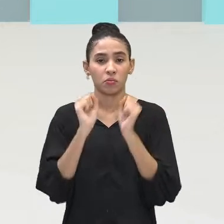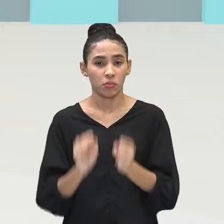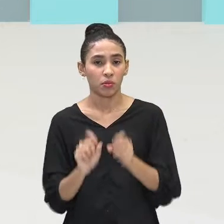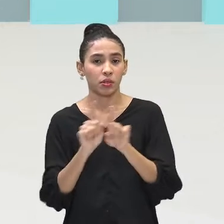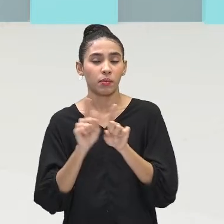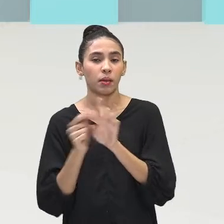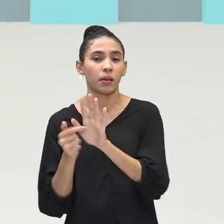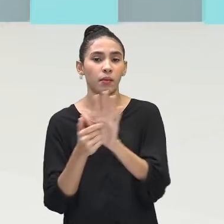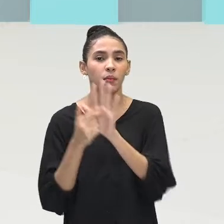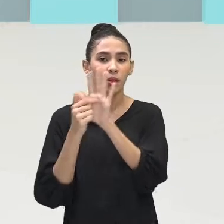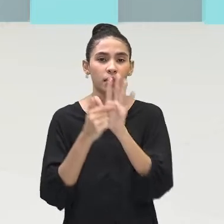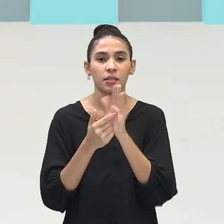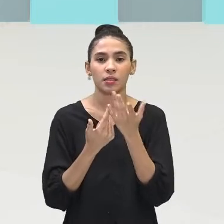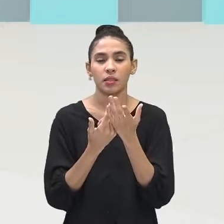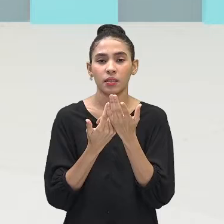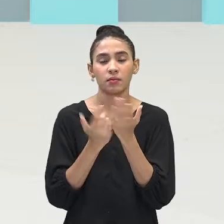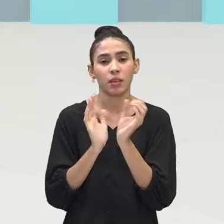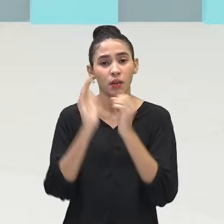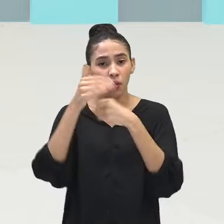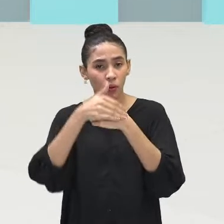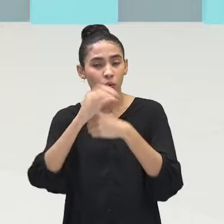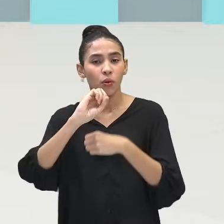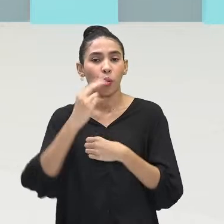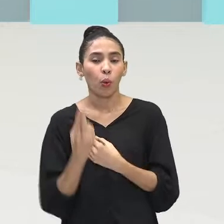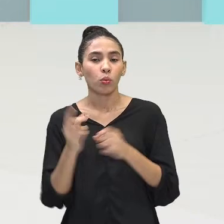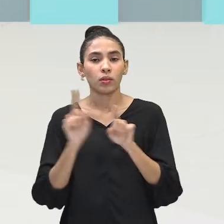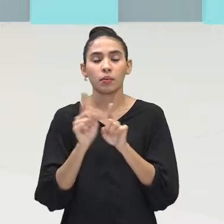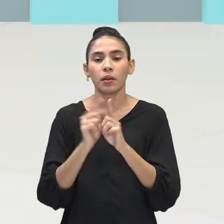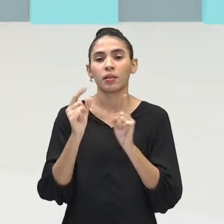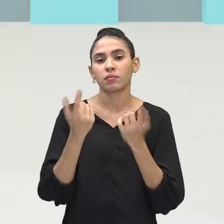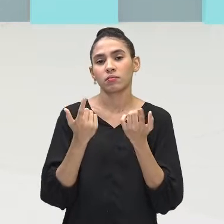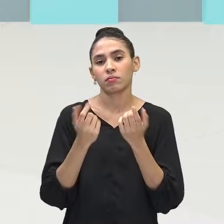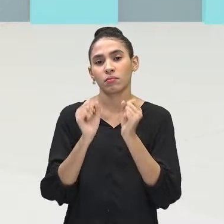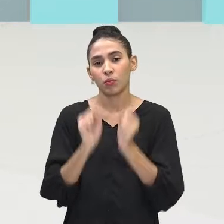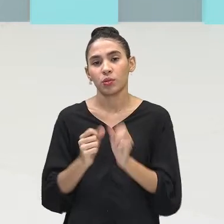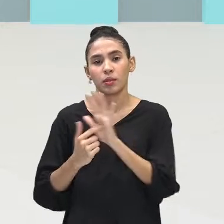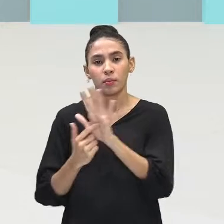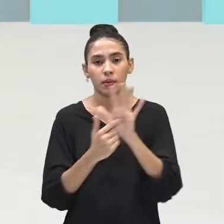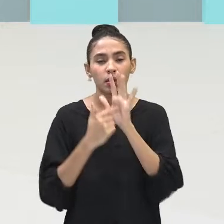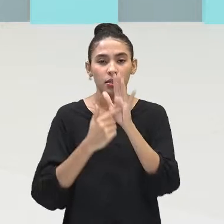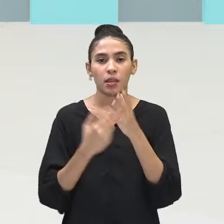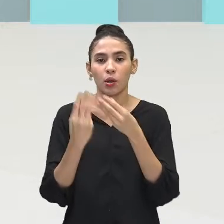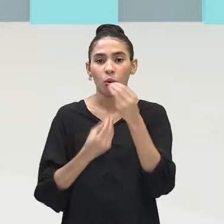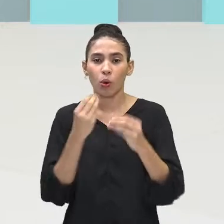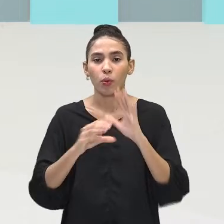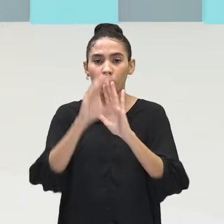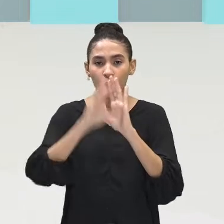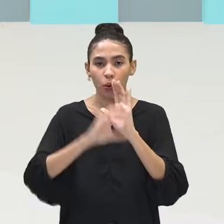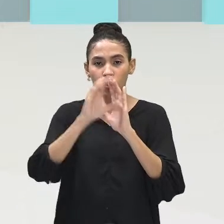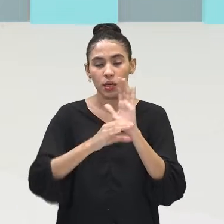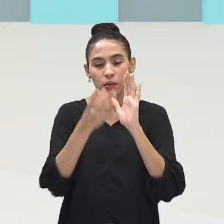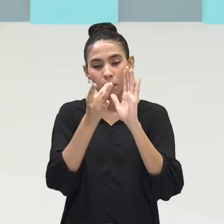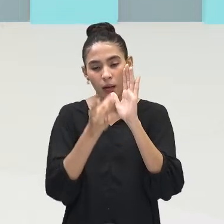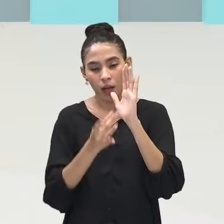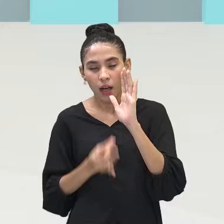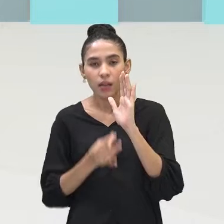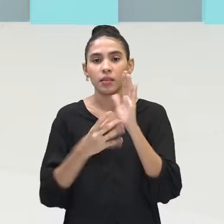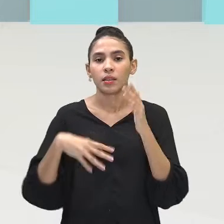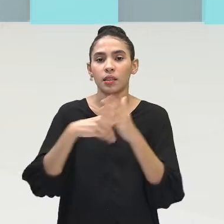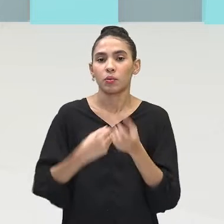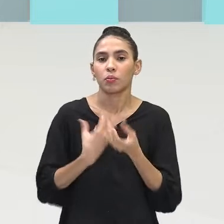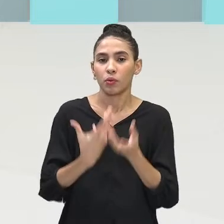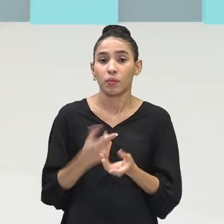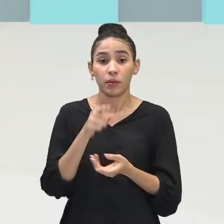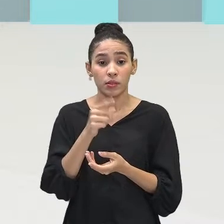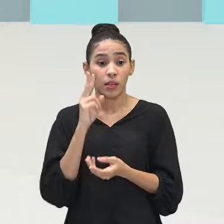apareçam realmente de forma explícita, ou possa ser que elas apareçam pela descrição que está acontecendo ali no poema. Aí você vai